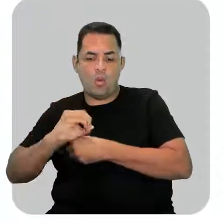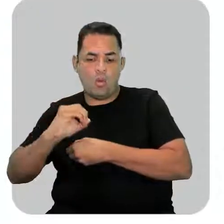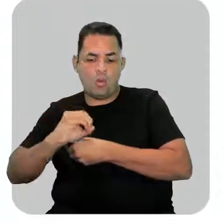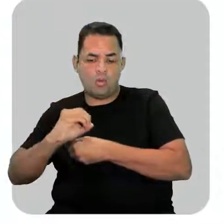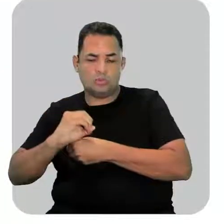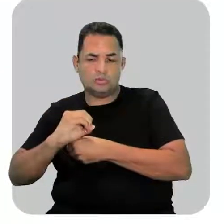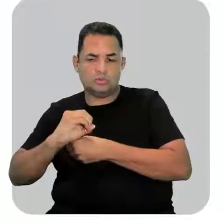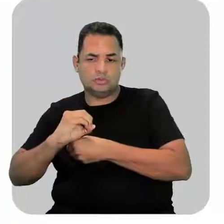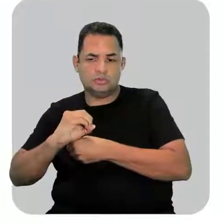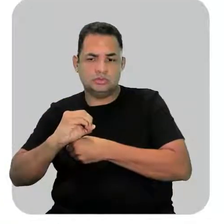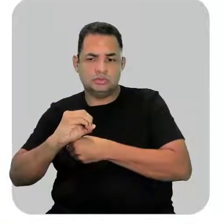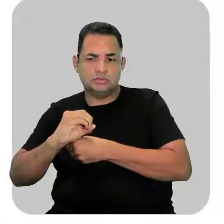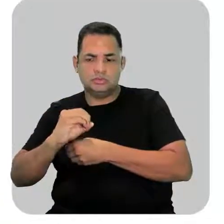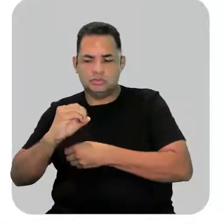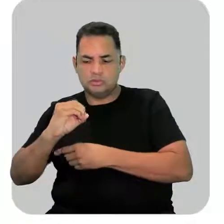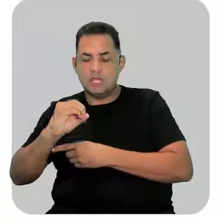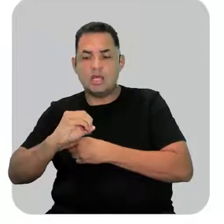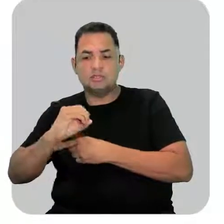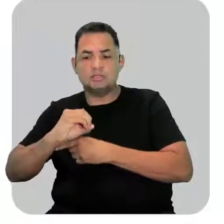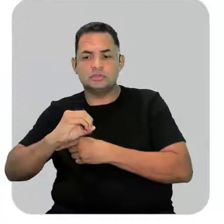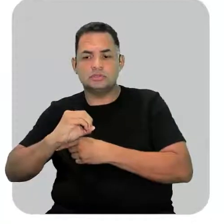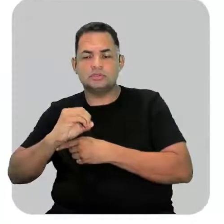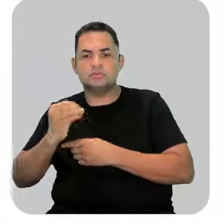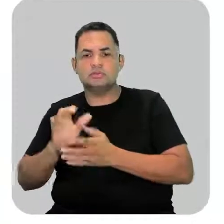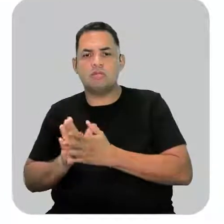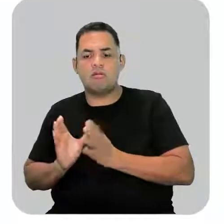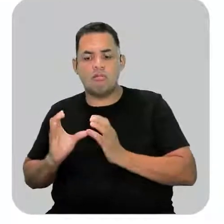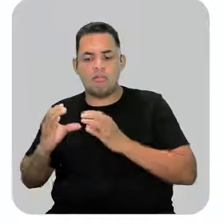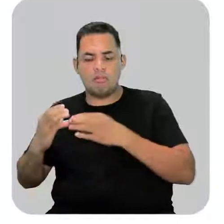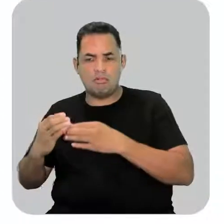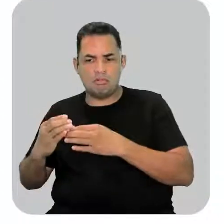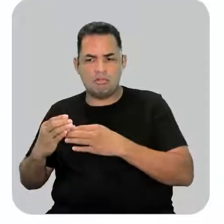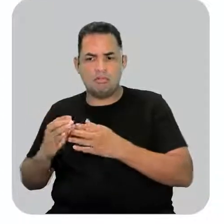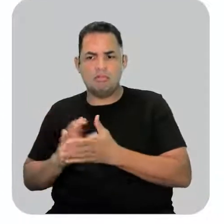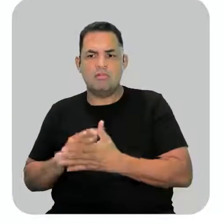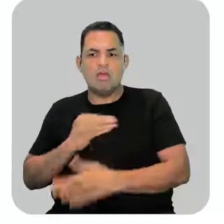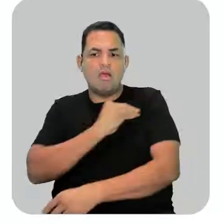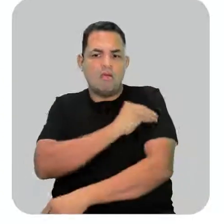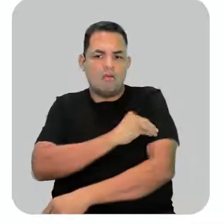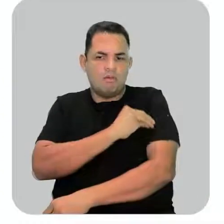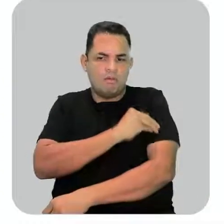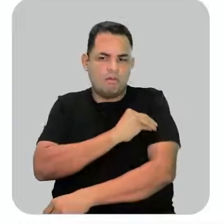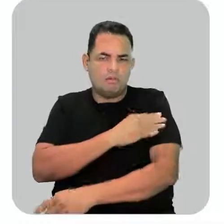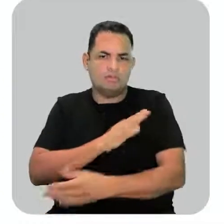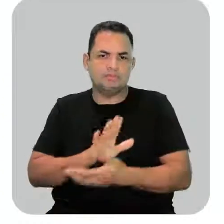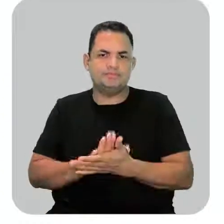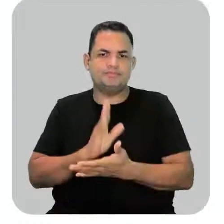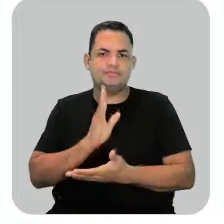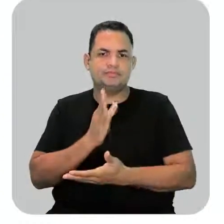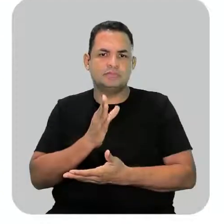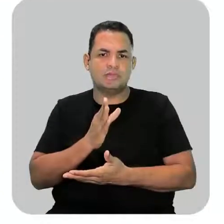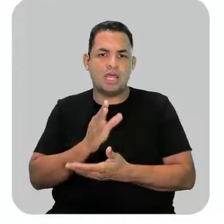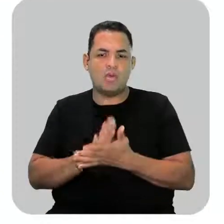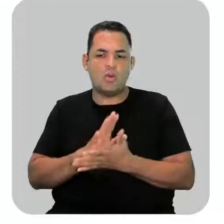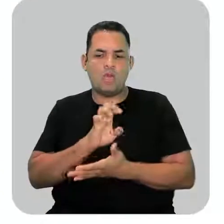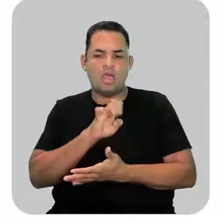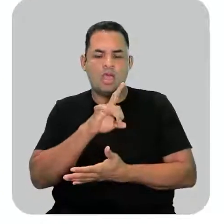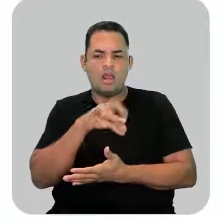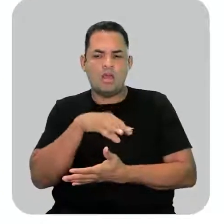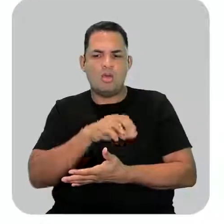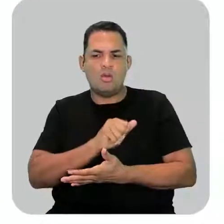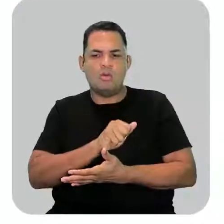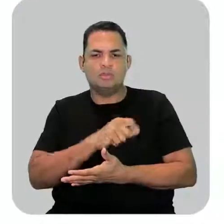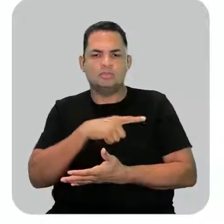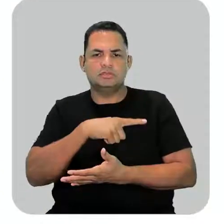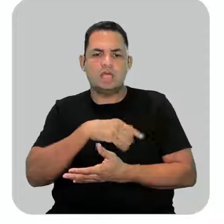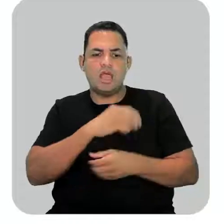tal forma. Então, todos que aparecem daquela forma são agrupados ali como álcools. Já nos enóis, nós vamos ter o